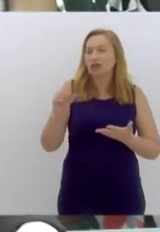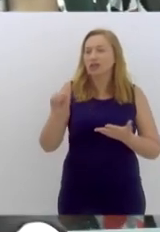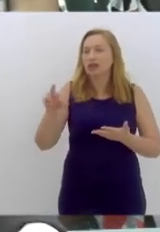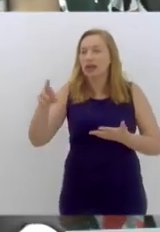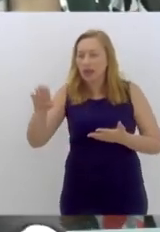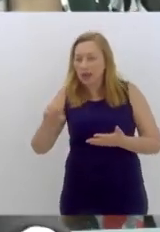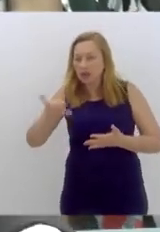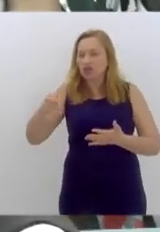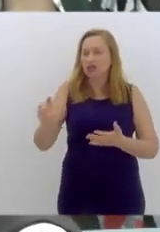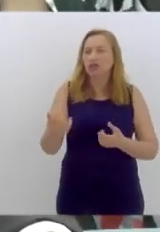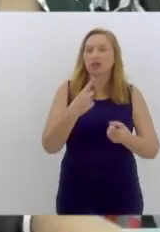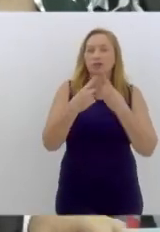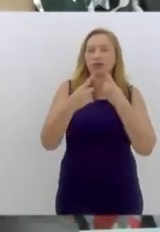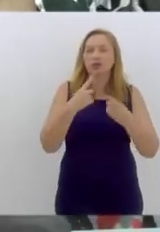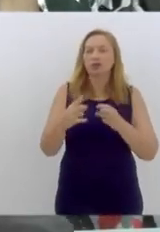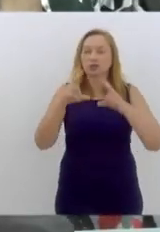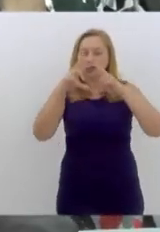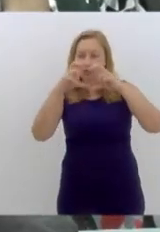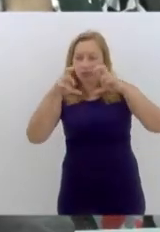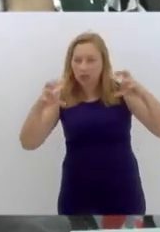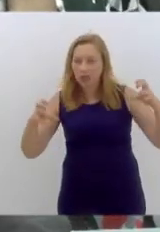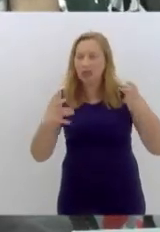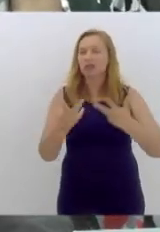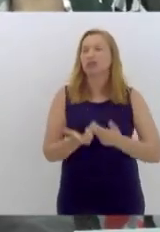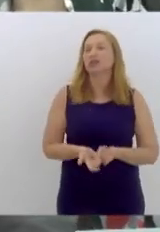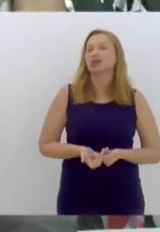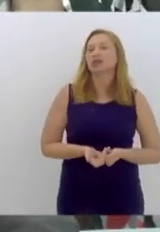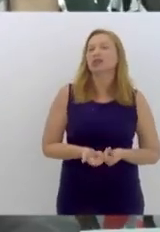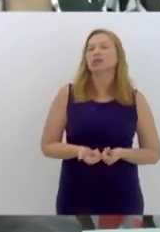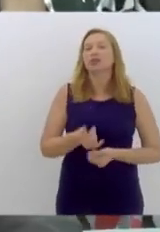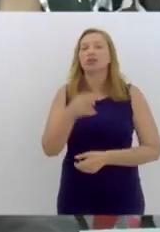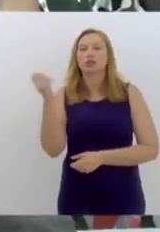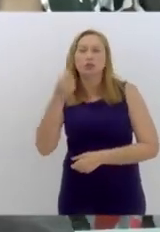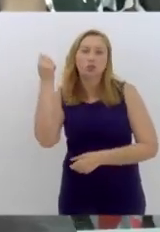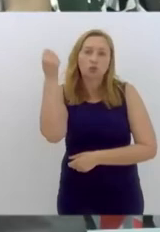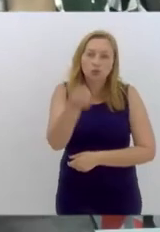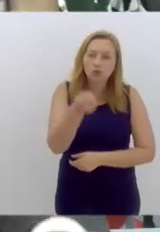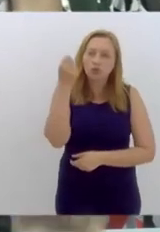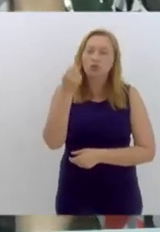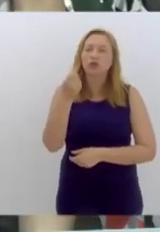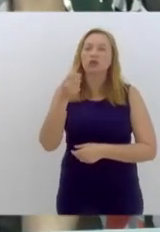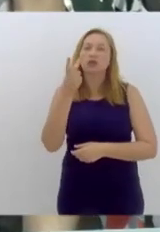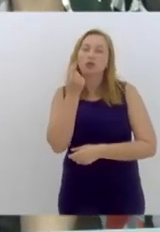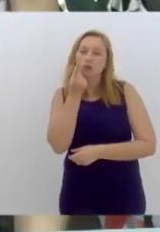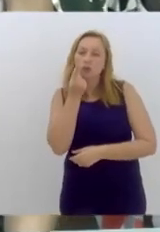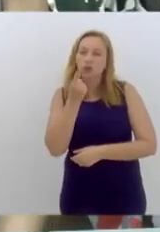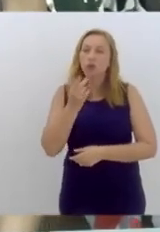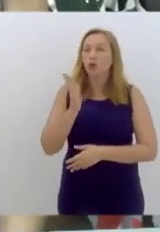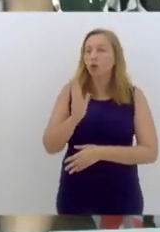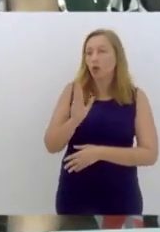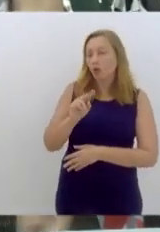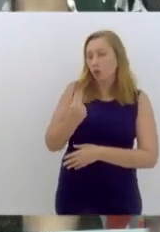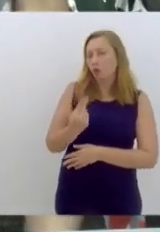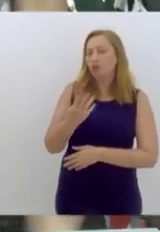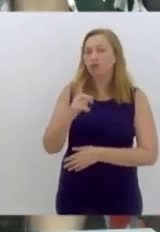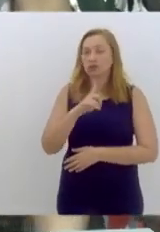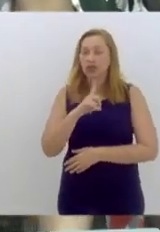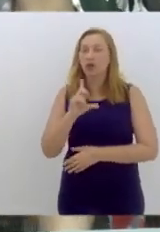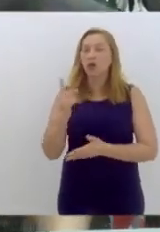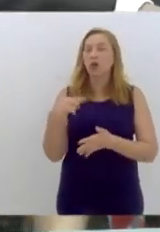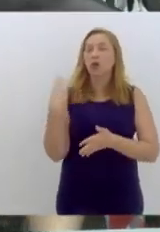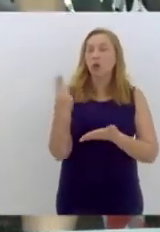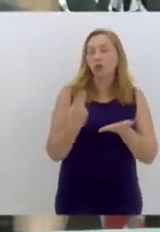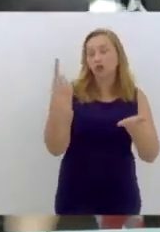discussão, porque Santa Catarina, porque Rio Grande do Sul, porque o Ceará ou já tem ou se